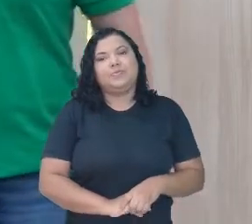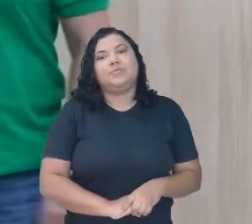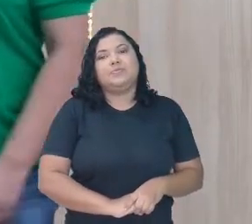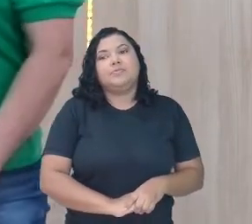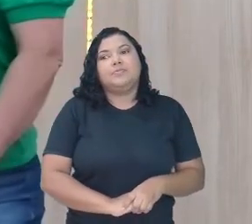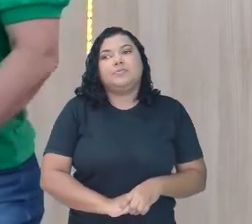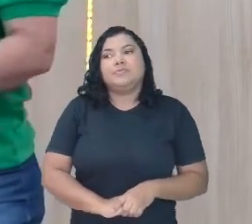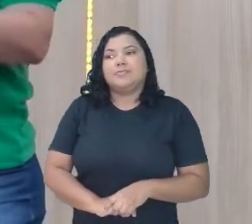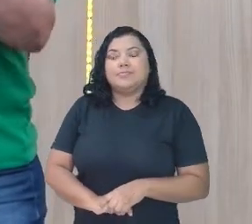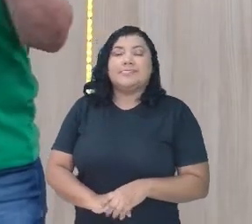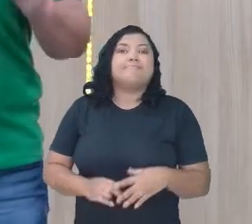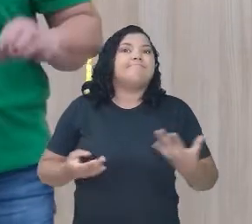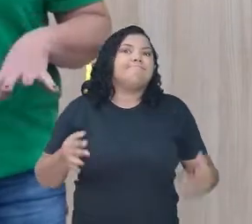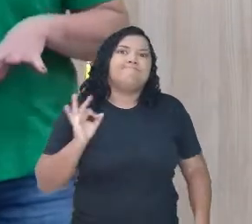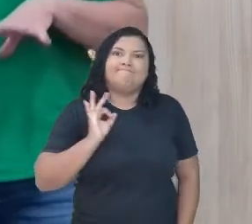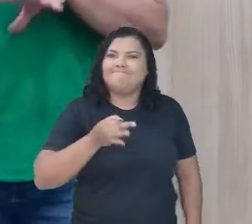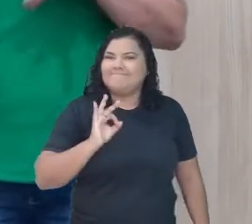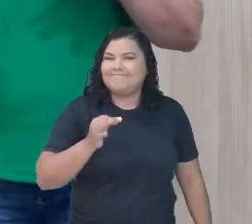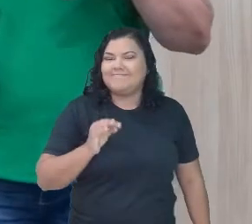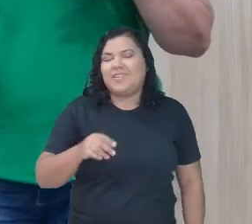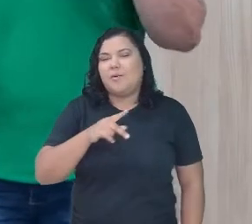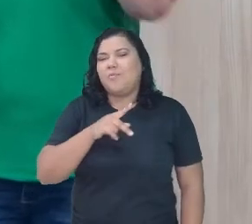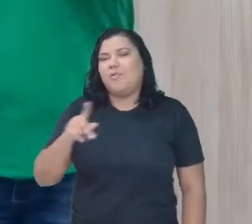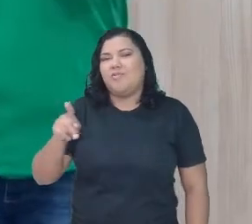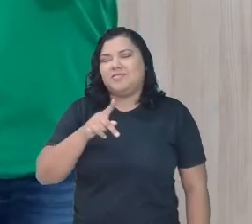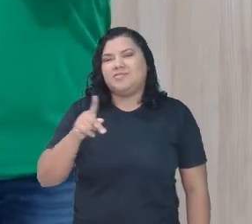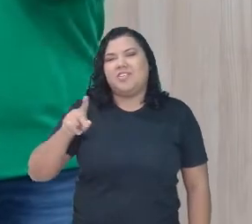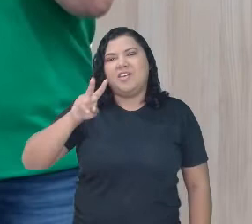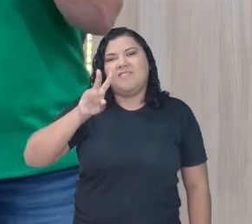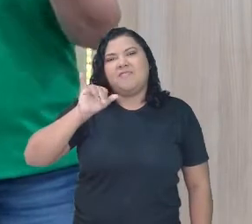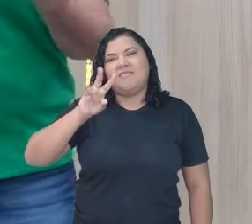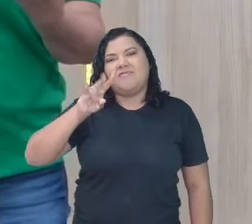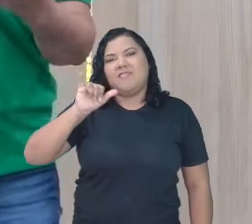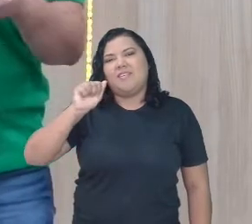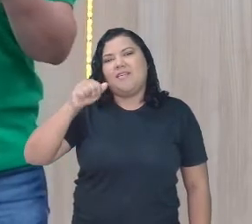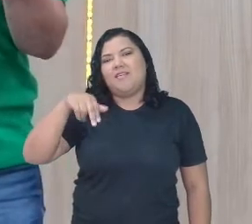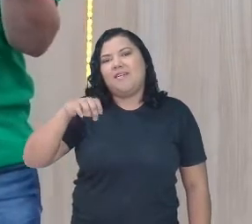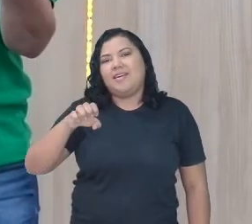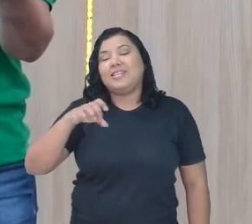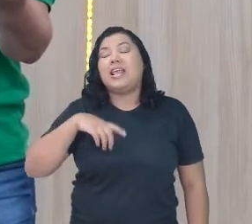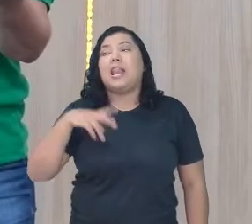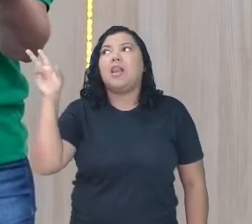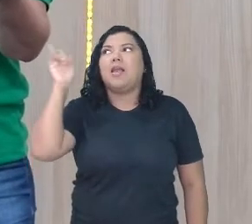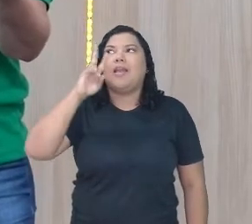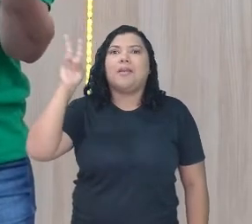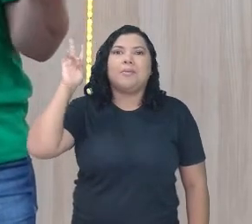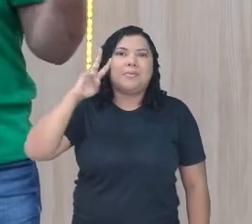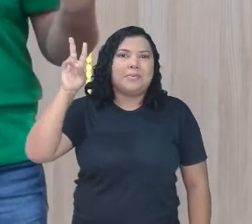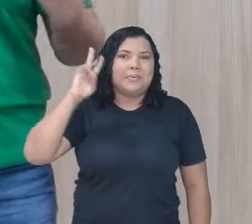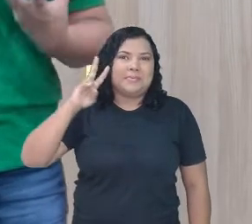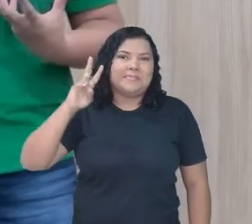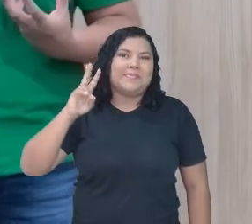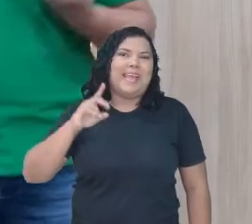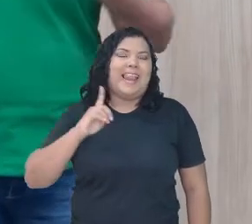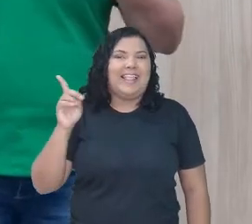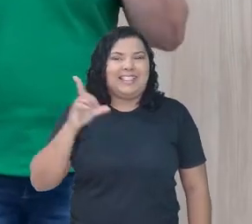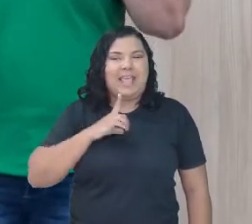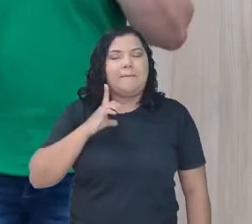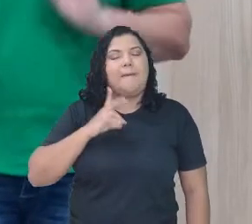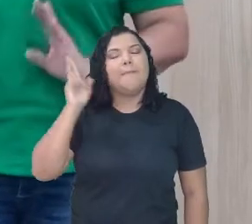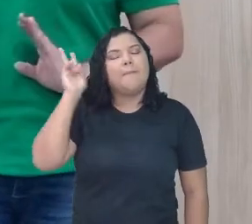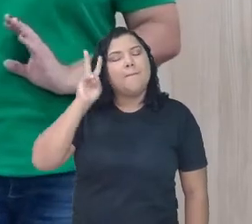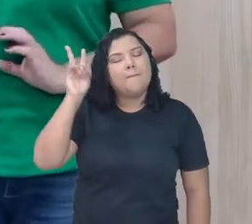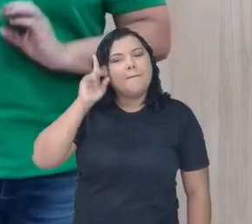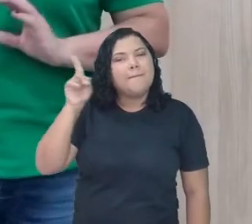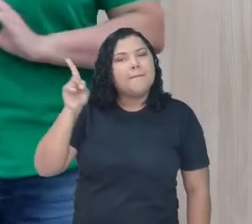Então, gente, é isso aí. A professora Viviane trouxe para a gente a memória, né? Ela tem essa memória do seu avô